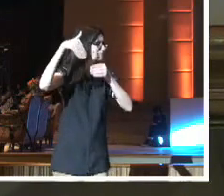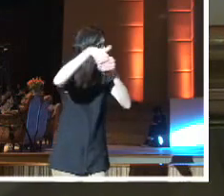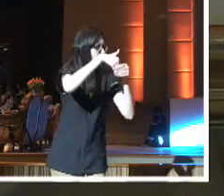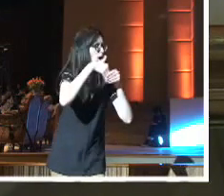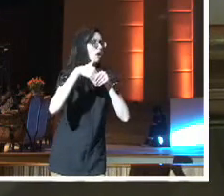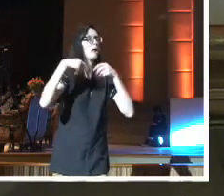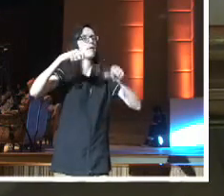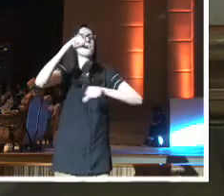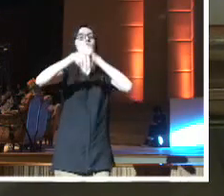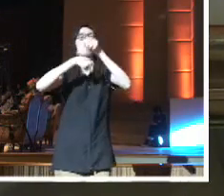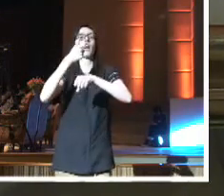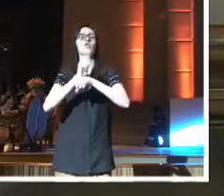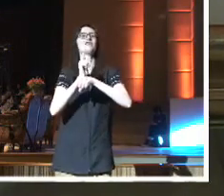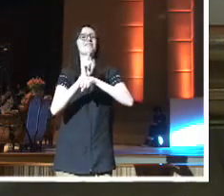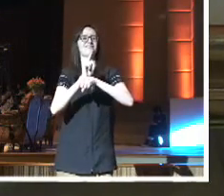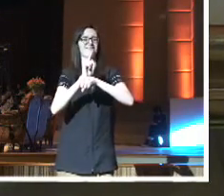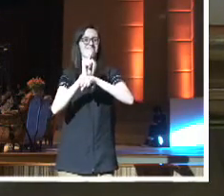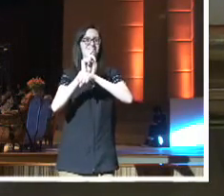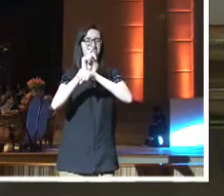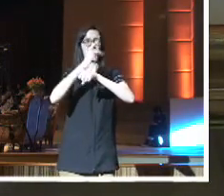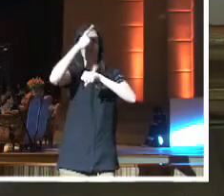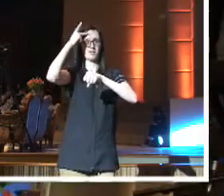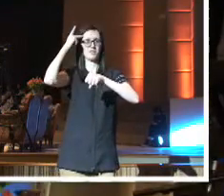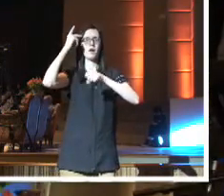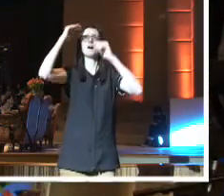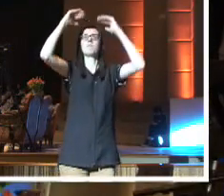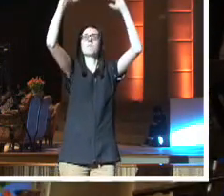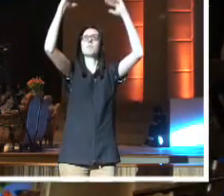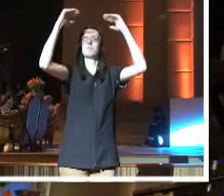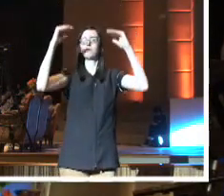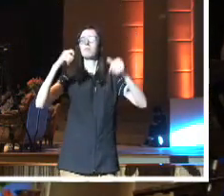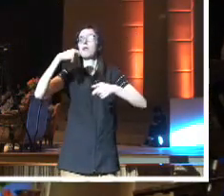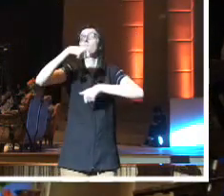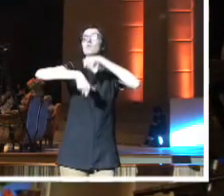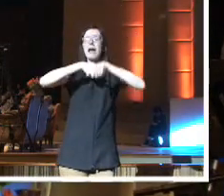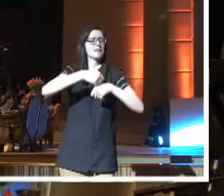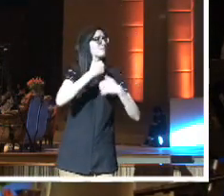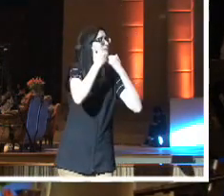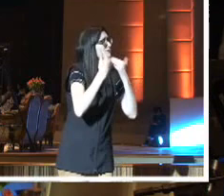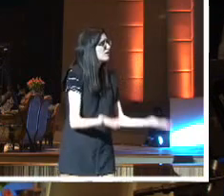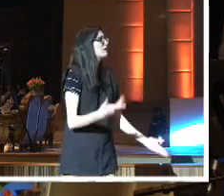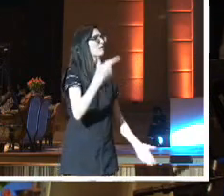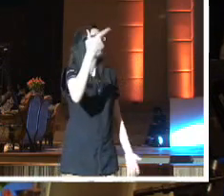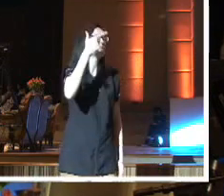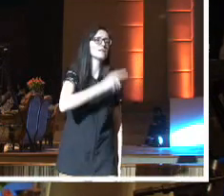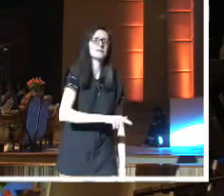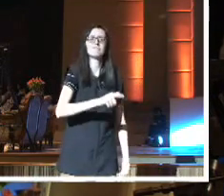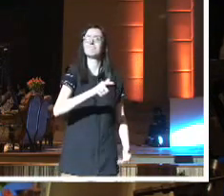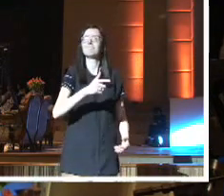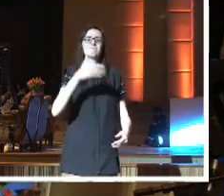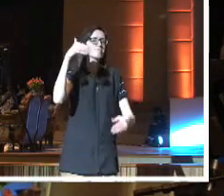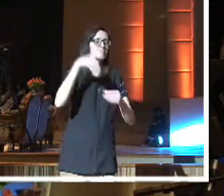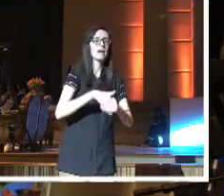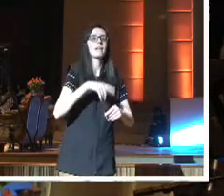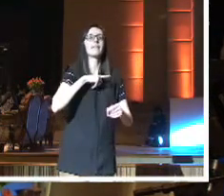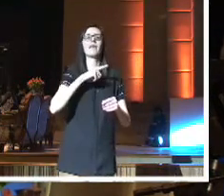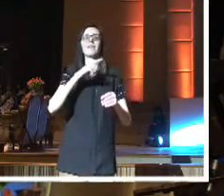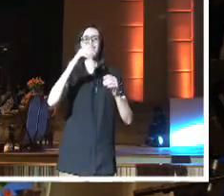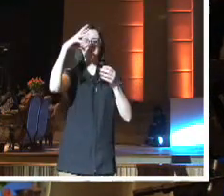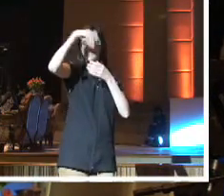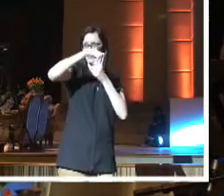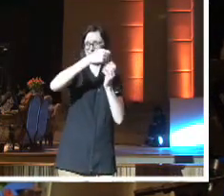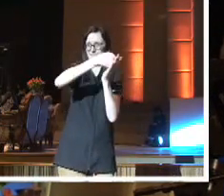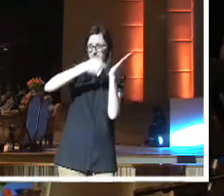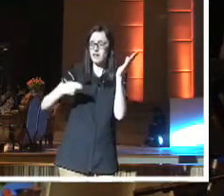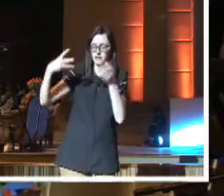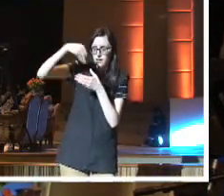mudança, tem que votar esse artigo. Se a gente não quer essa mudança, a gente não vota esse artigo e guarda toda a